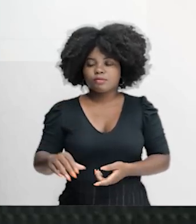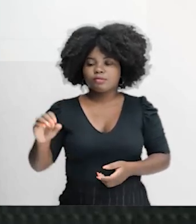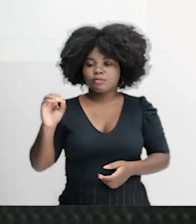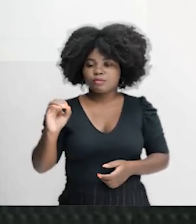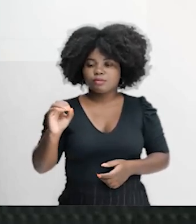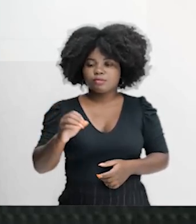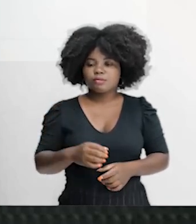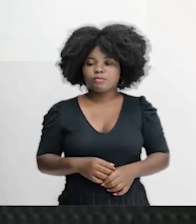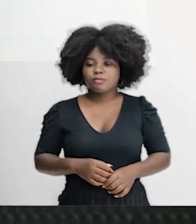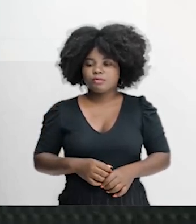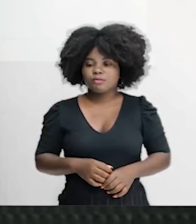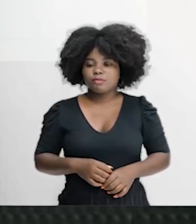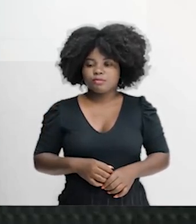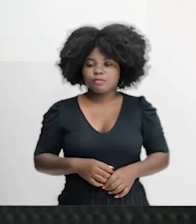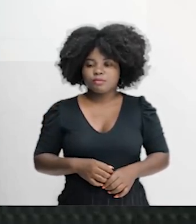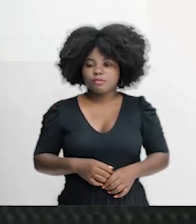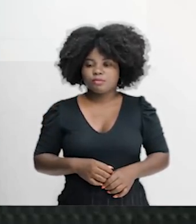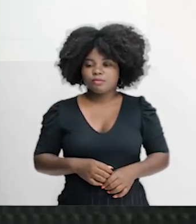zero.